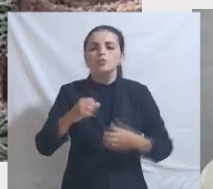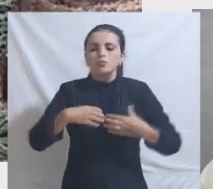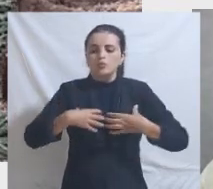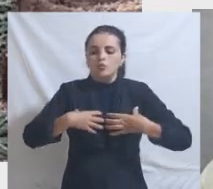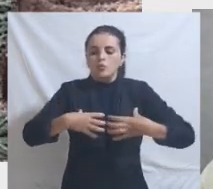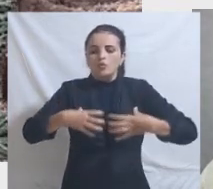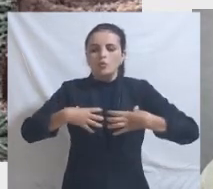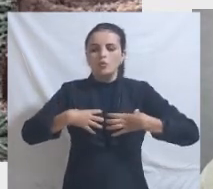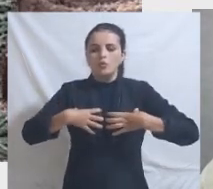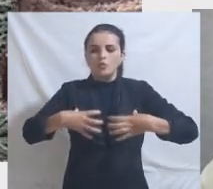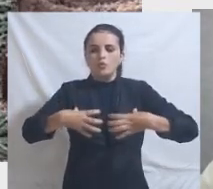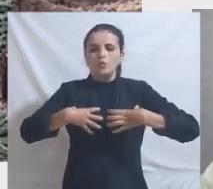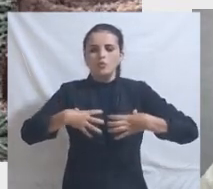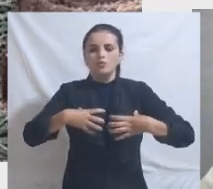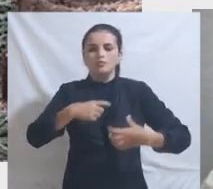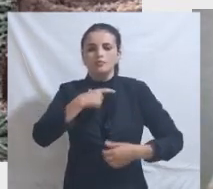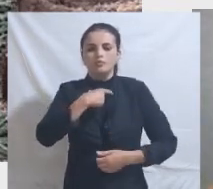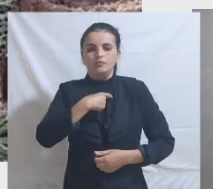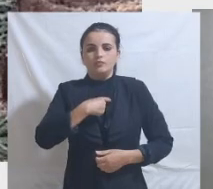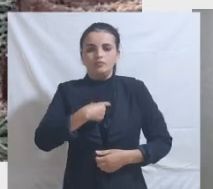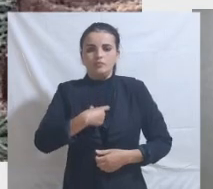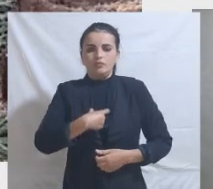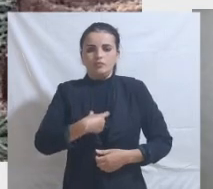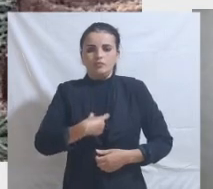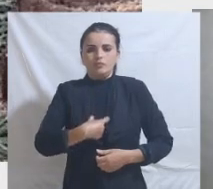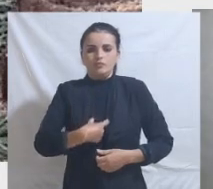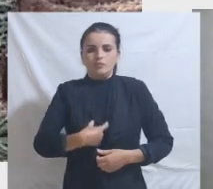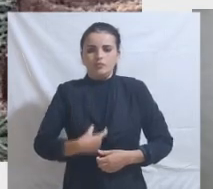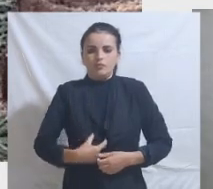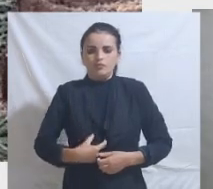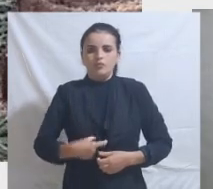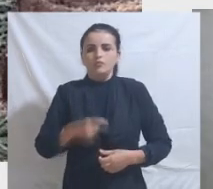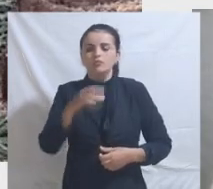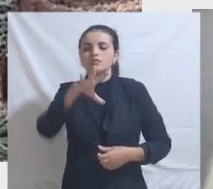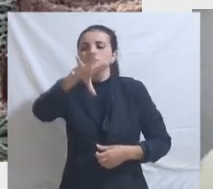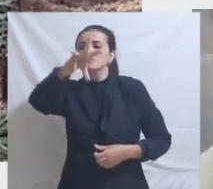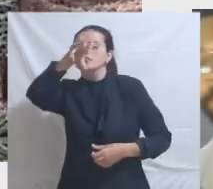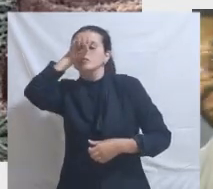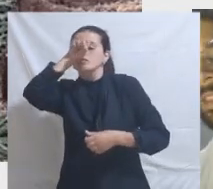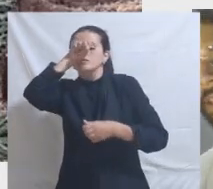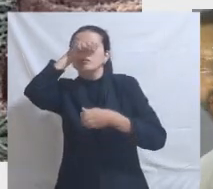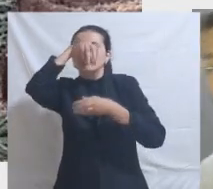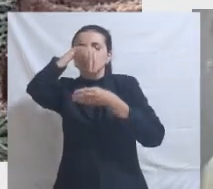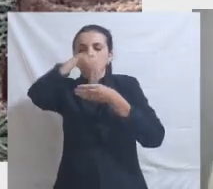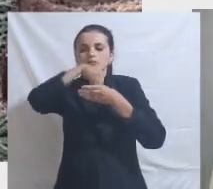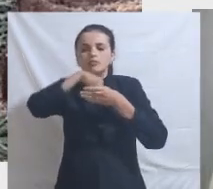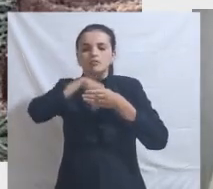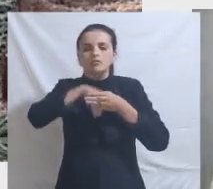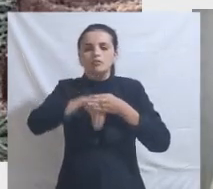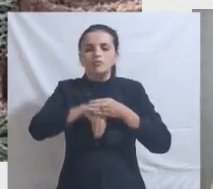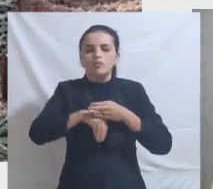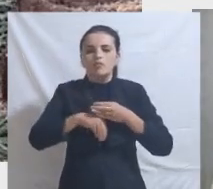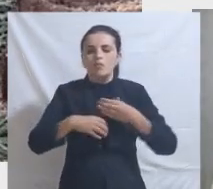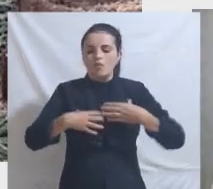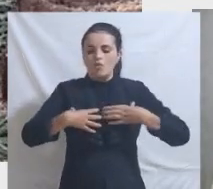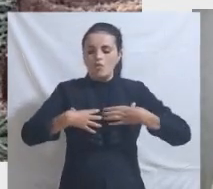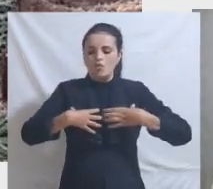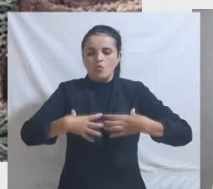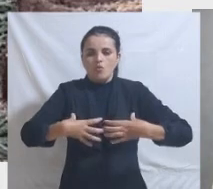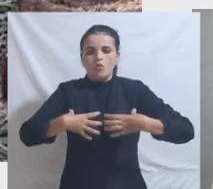nessas cartilagens, ele serve para limpar o ar que está entrando. Então, por isso que a gente, em algumas situações, quando a gente está